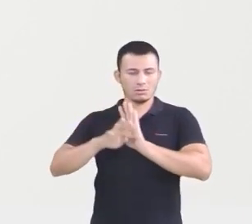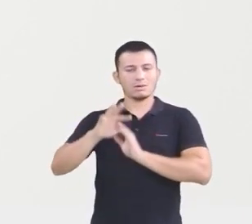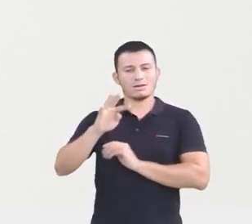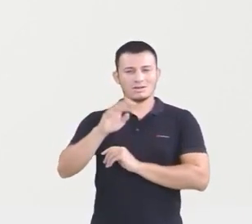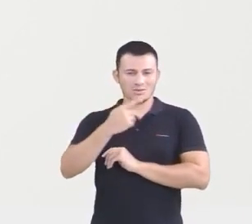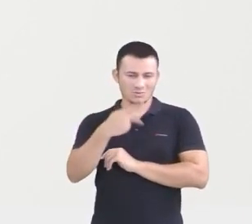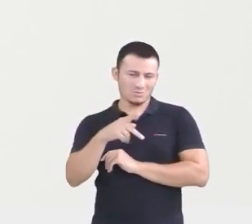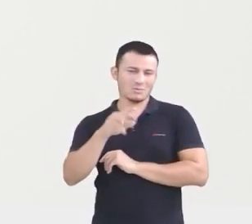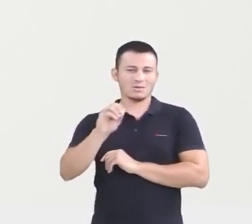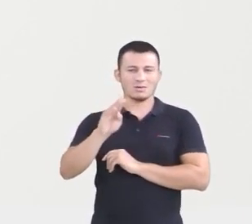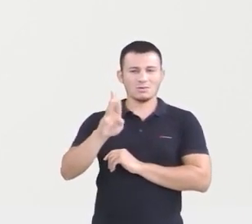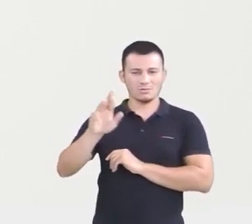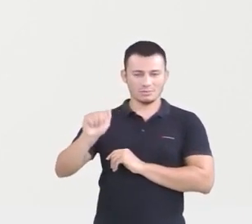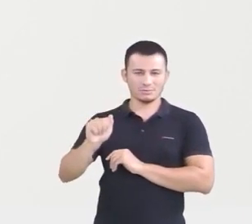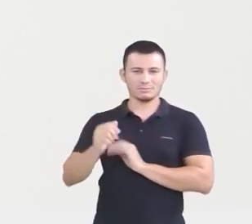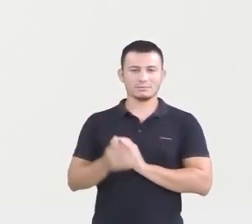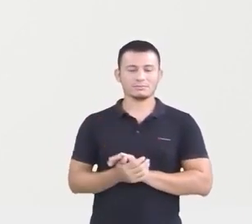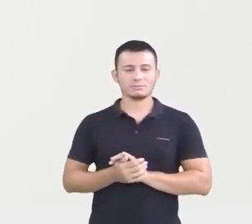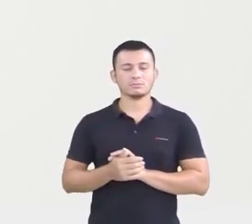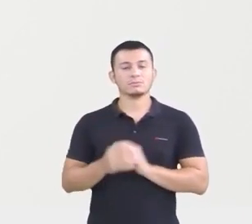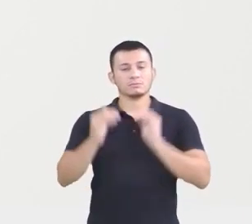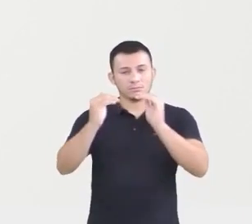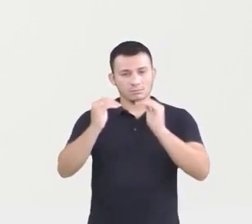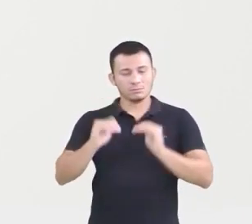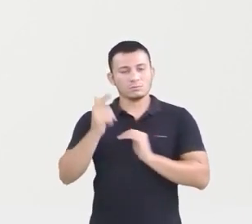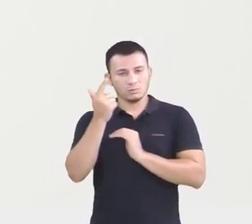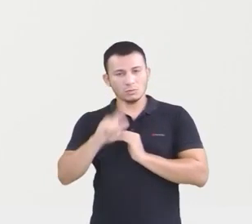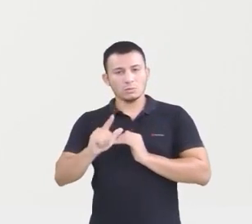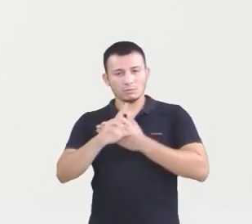nós temos novamente o autor